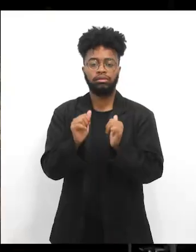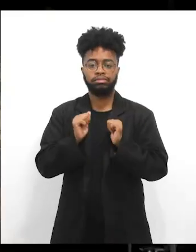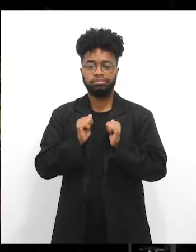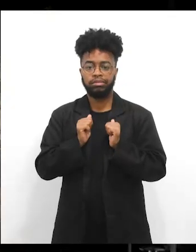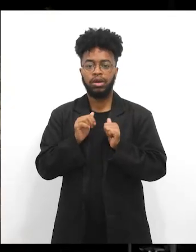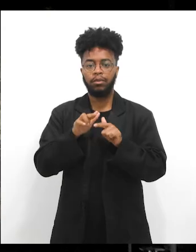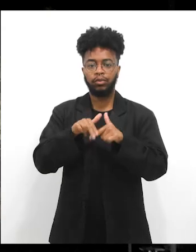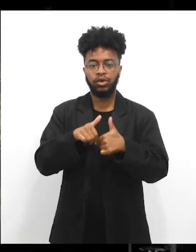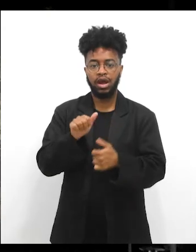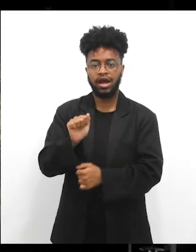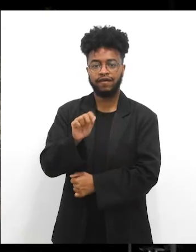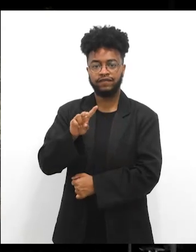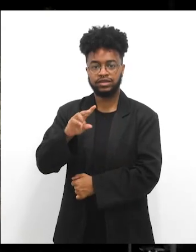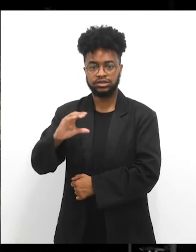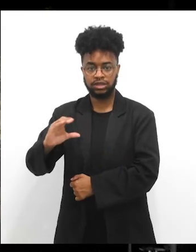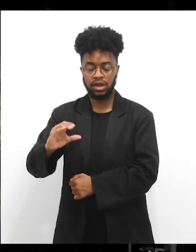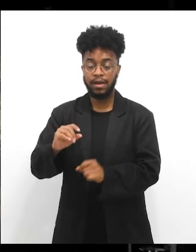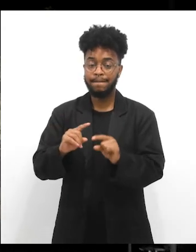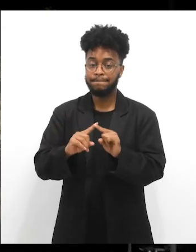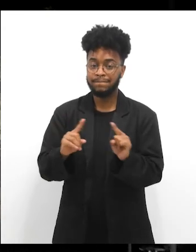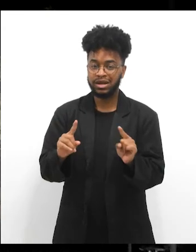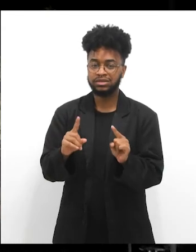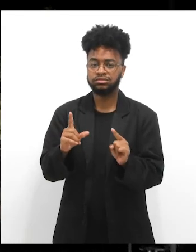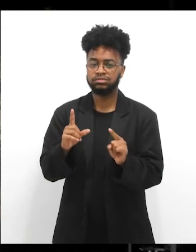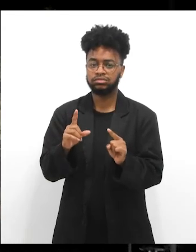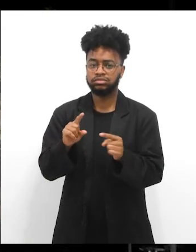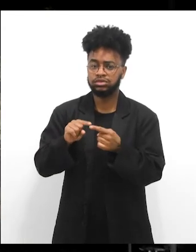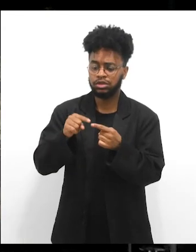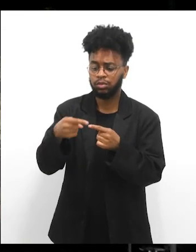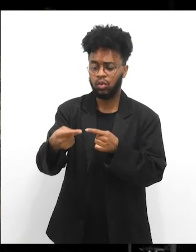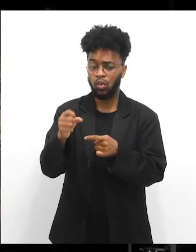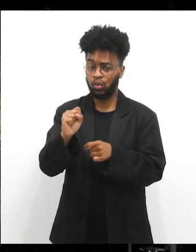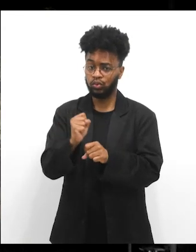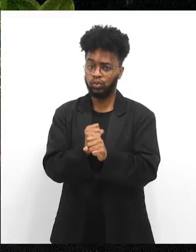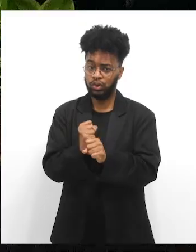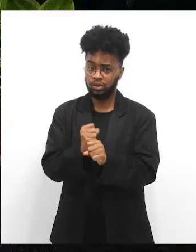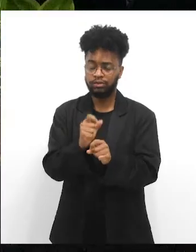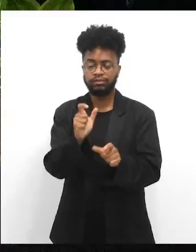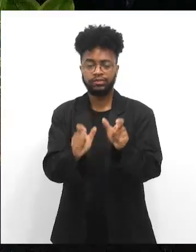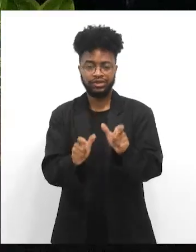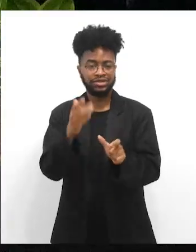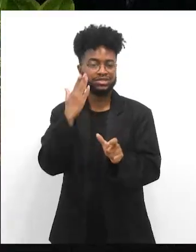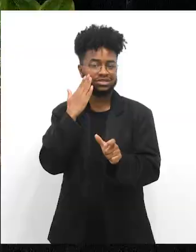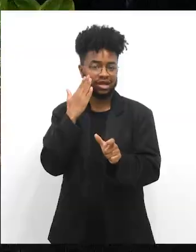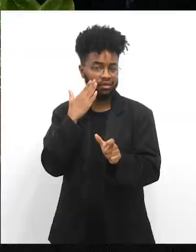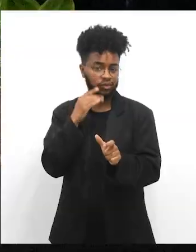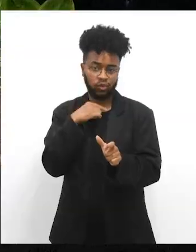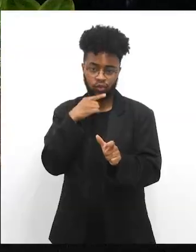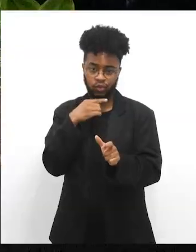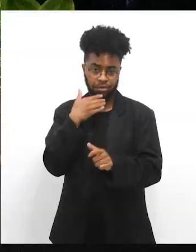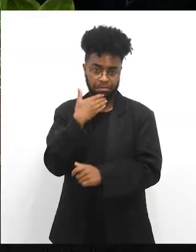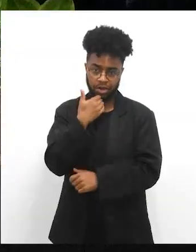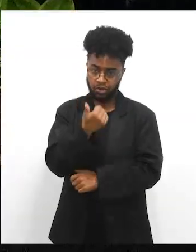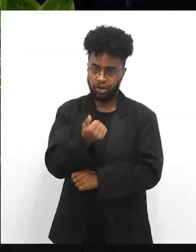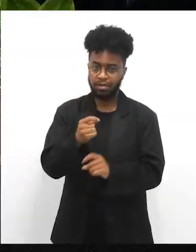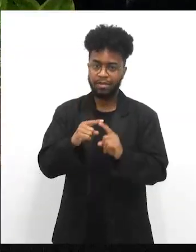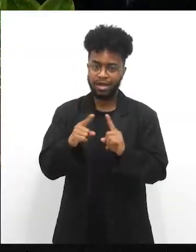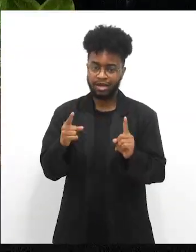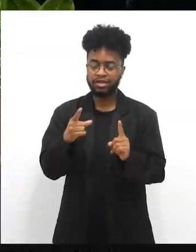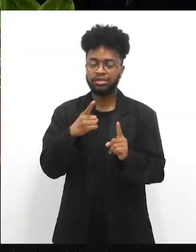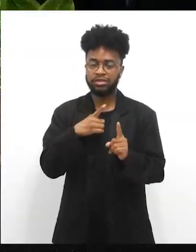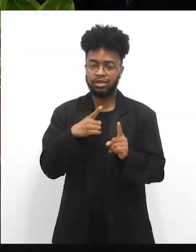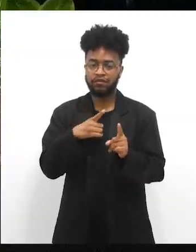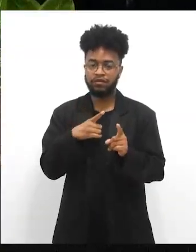de um AVC, mas mesmo assim, com esses 8 anos, as pessoas sabendo que não teria volta, ele